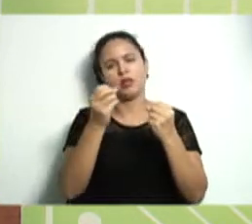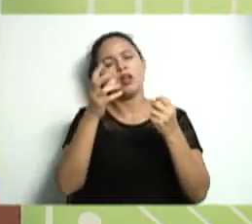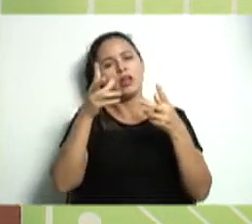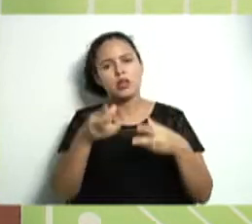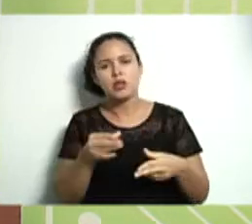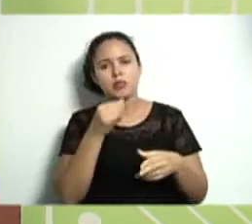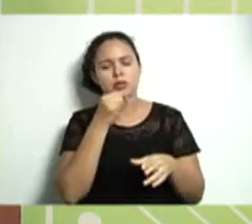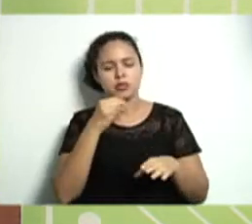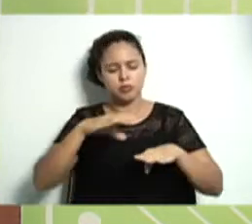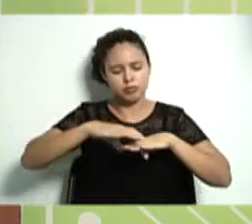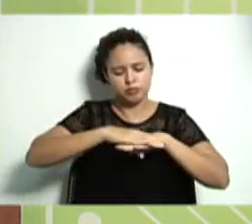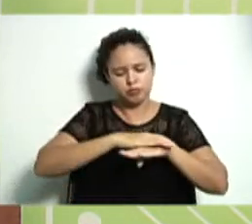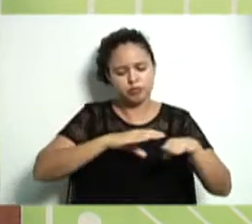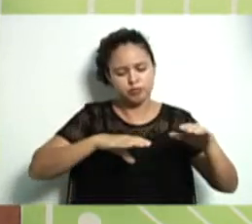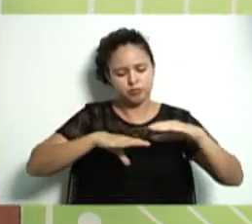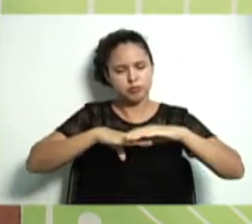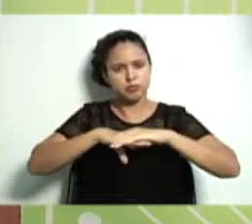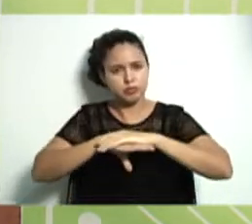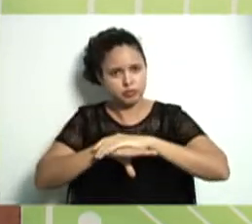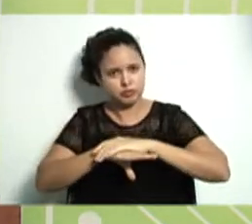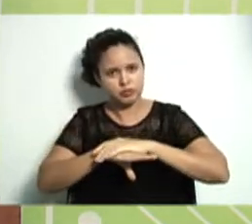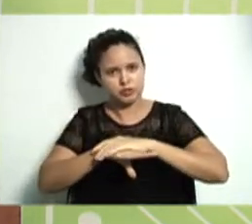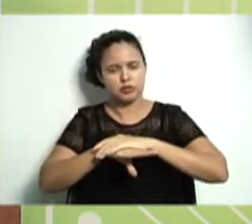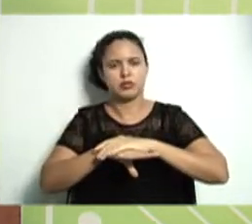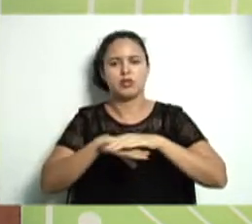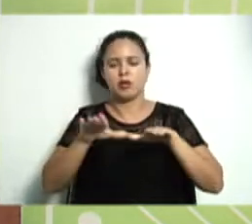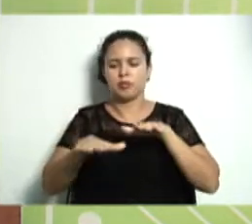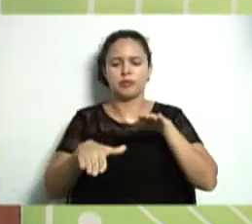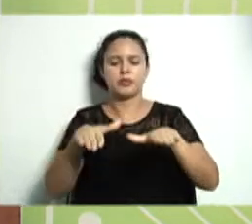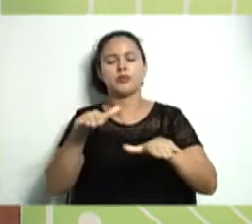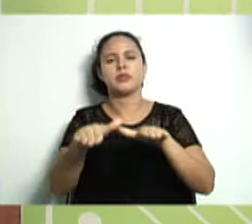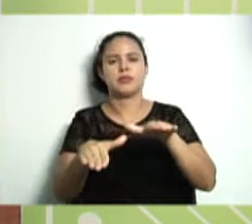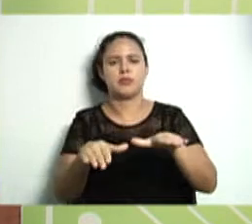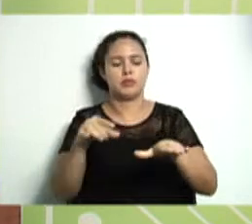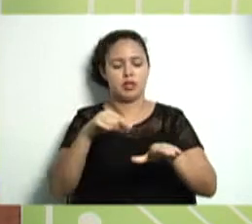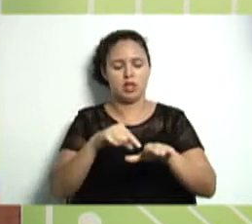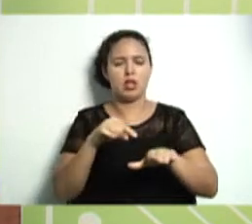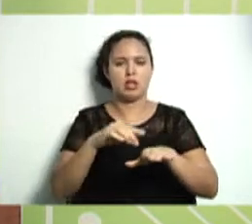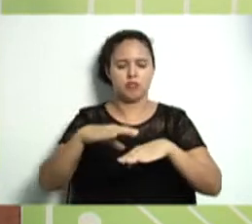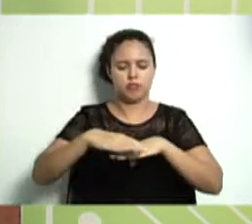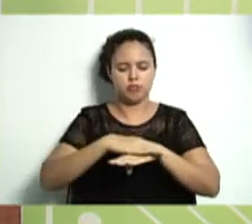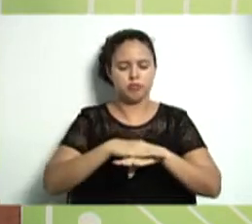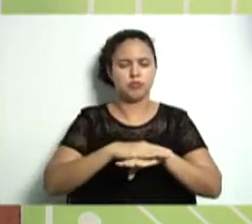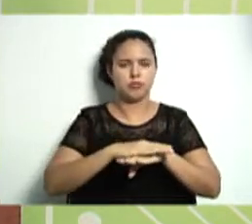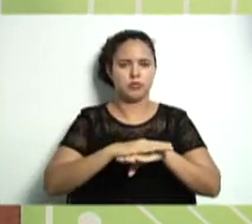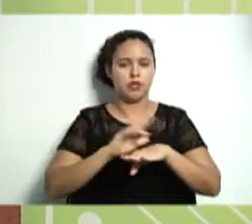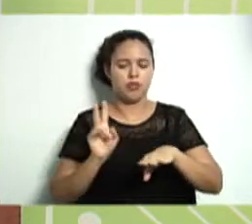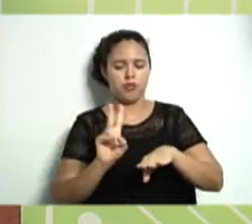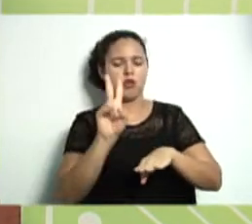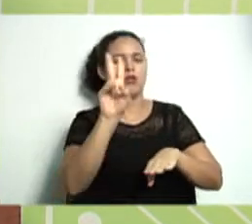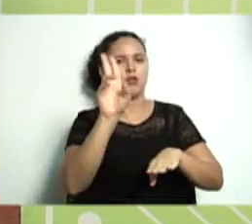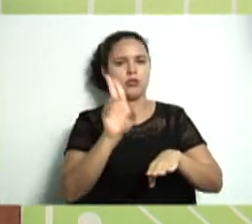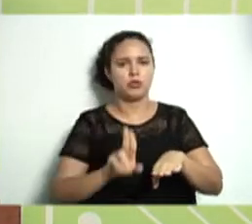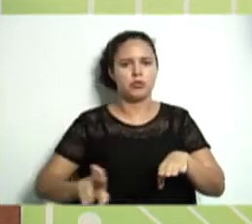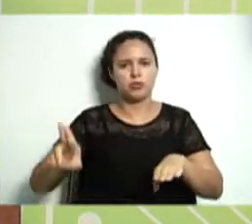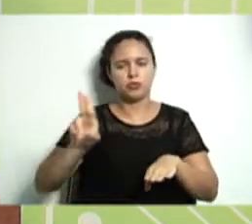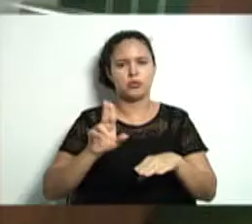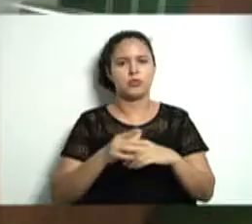Você produz um sapato para não andar descalço. Ele tem esse valor de uso.